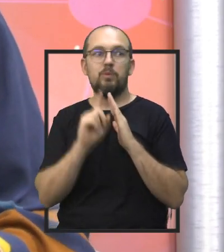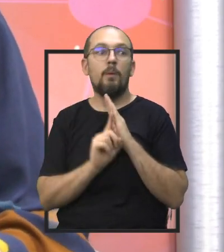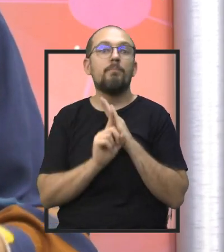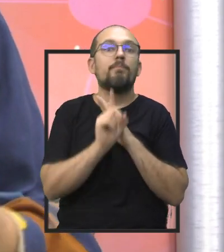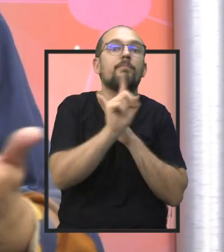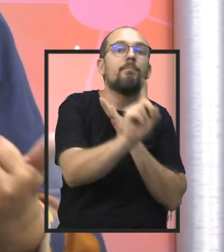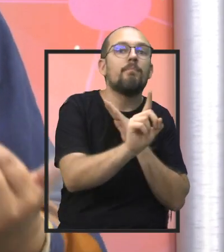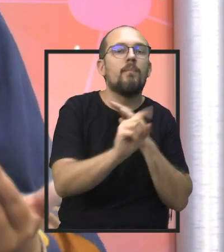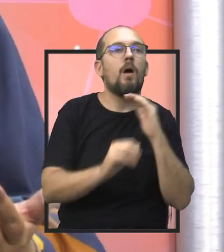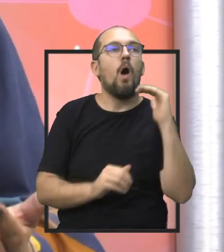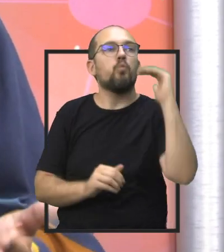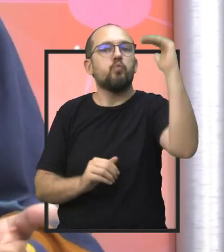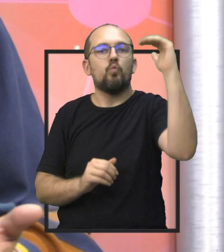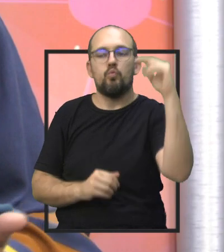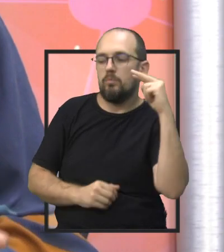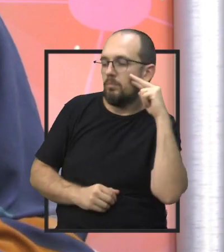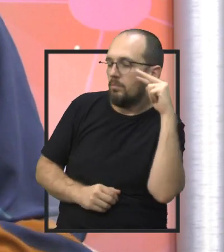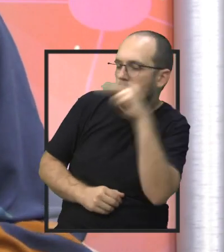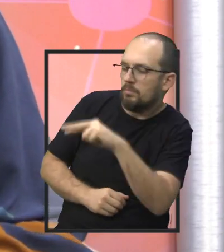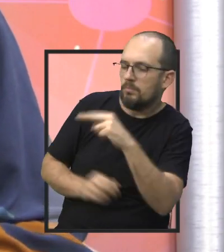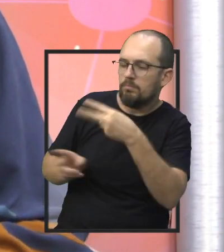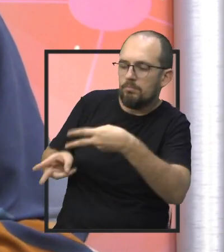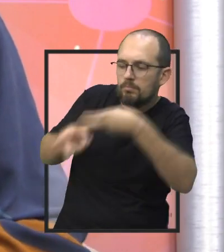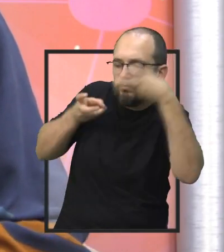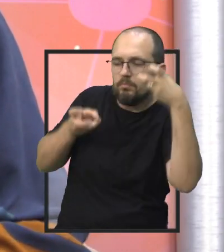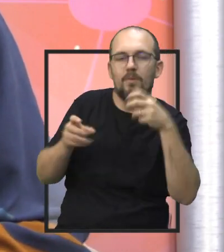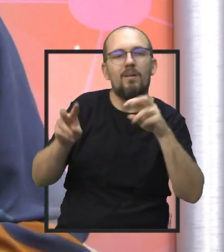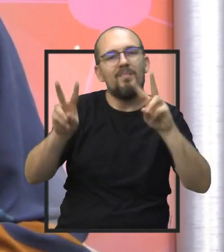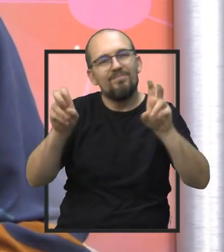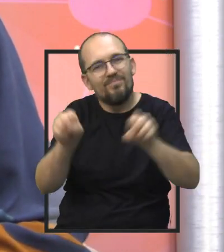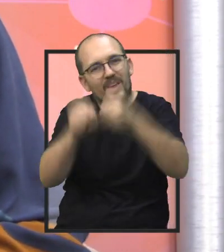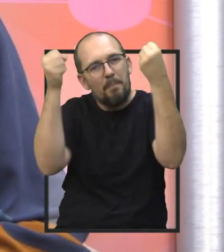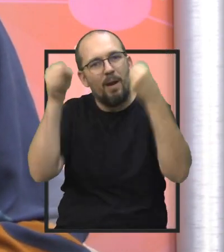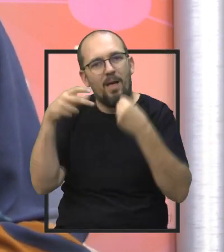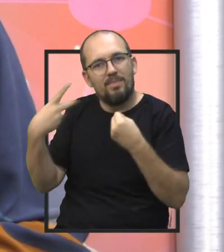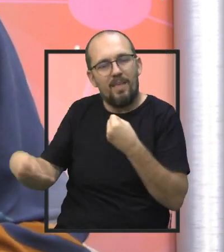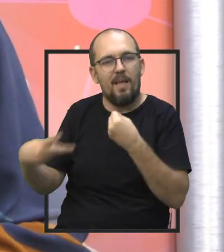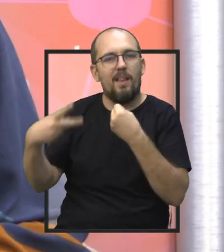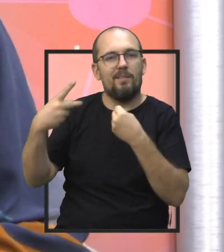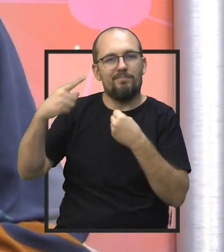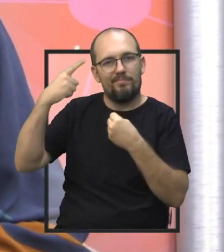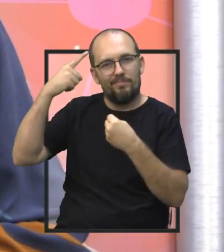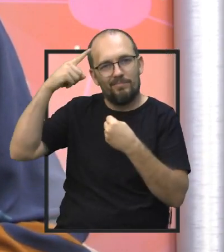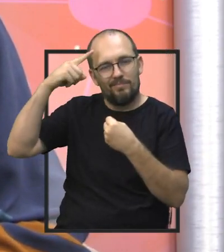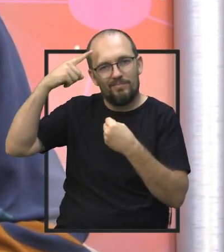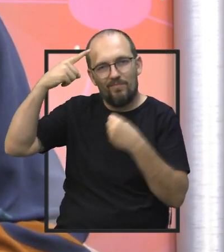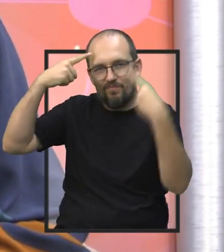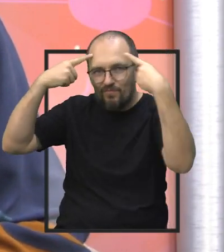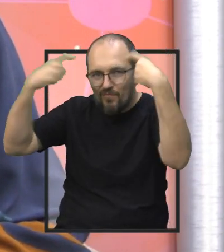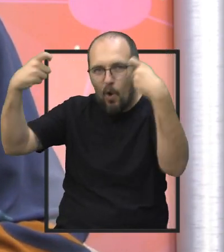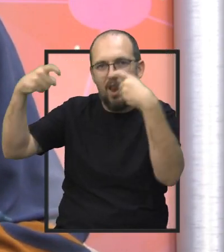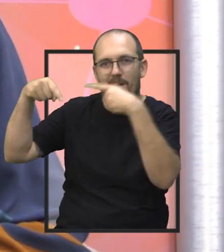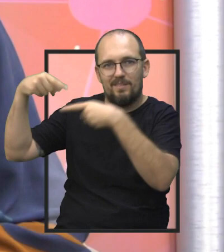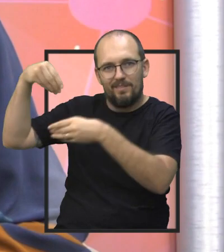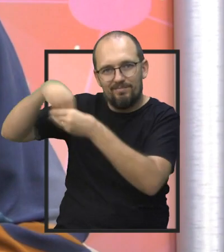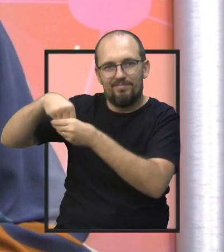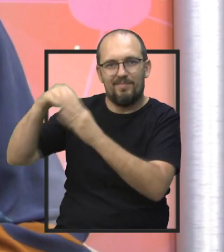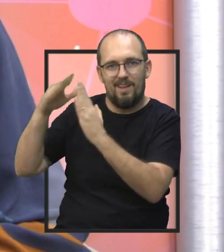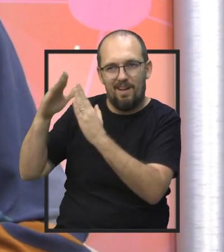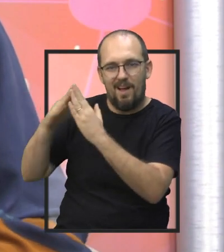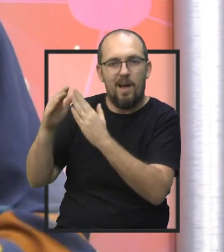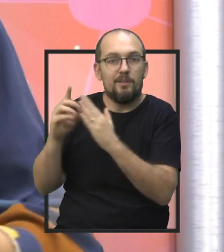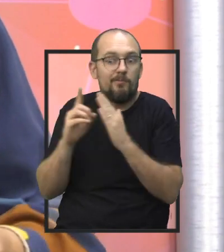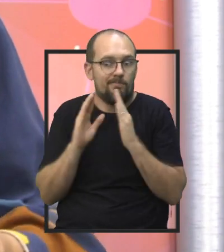né, de um adulto, de uma pessoa responsável que estivesse ali para quebrar esse elo da violência sexual contra